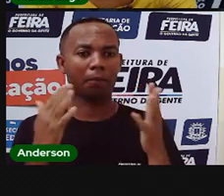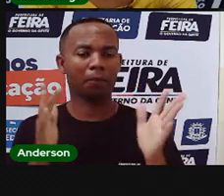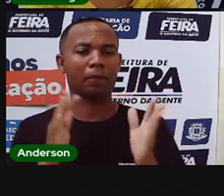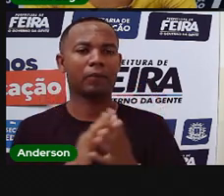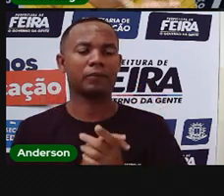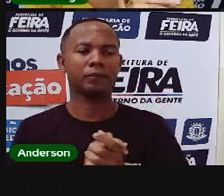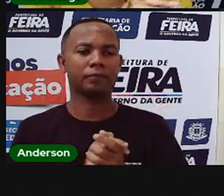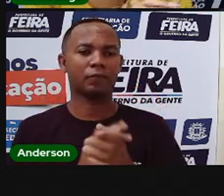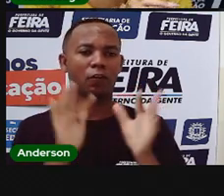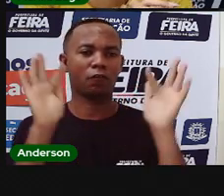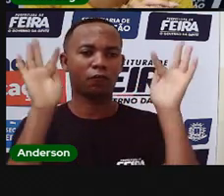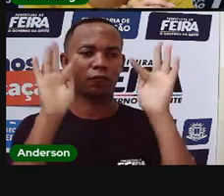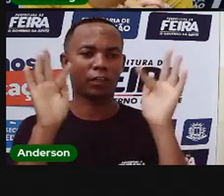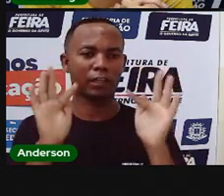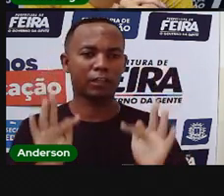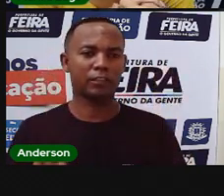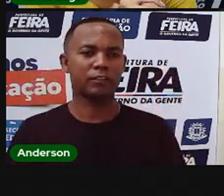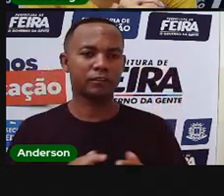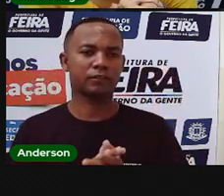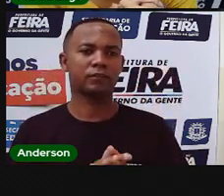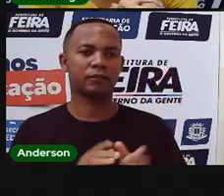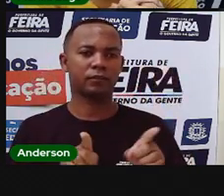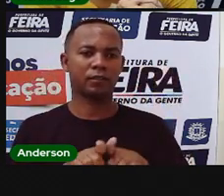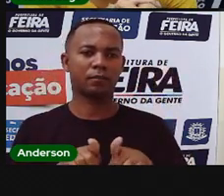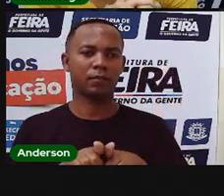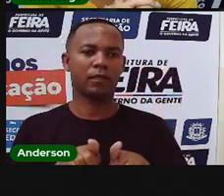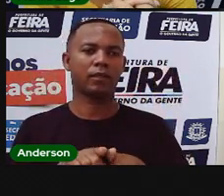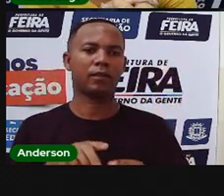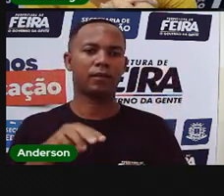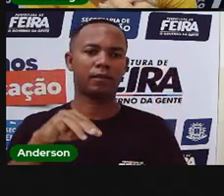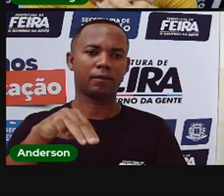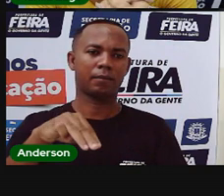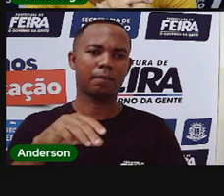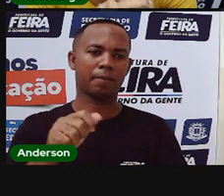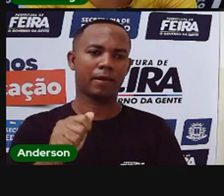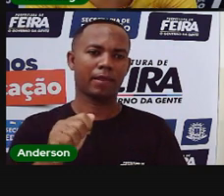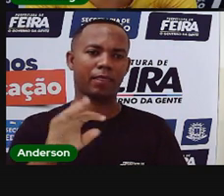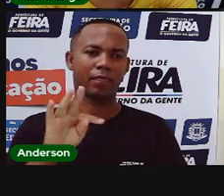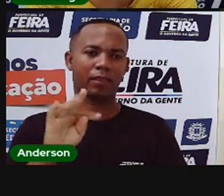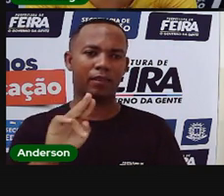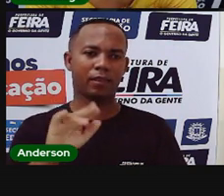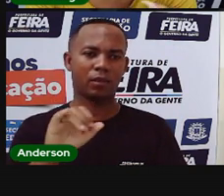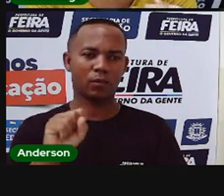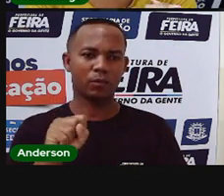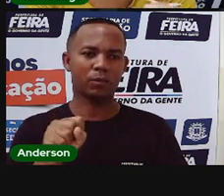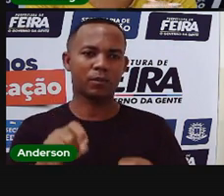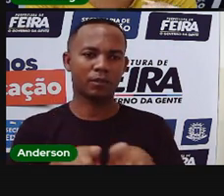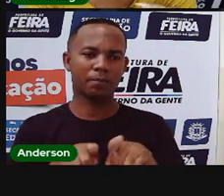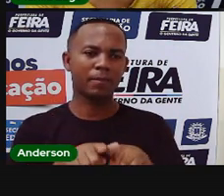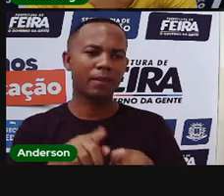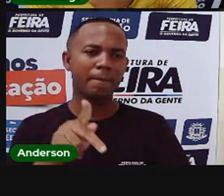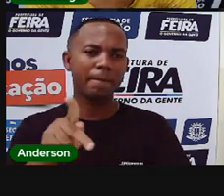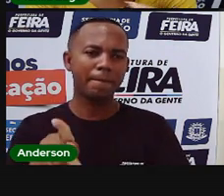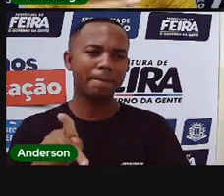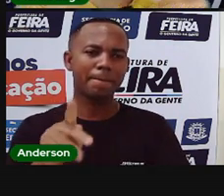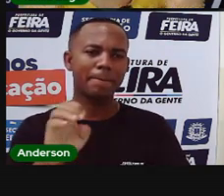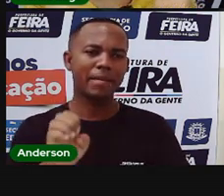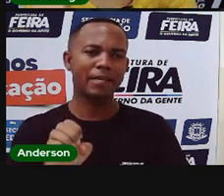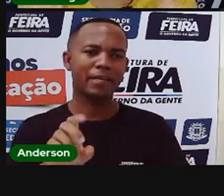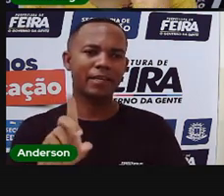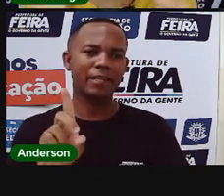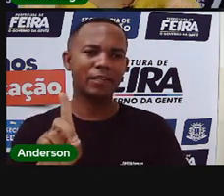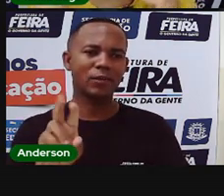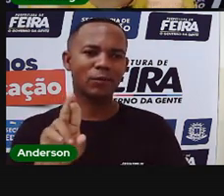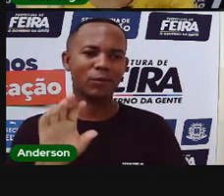feliz. Matheus, Pedro, Marcos Santana, Fabrício. Bora